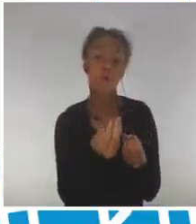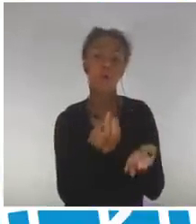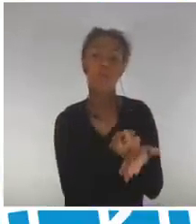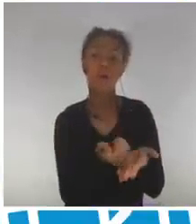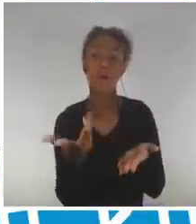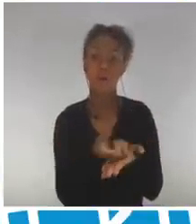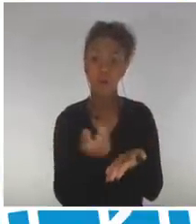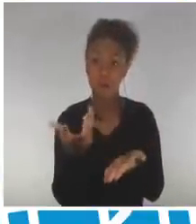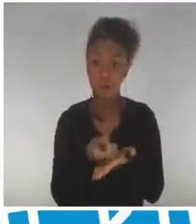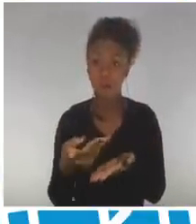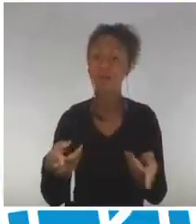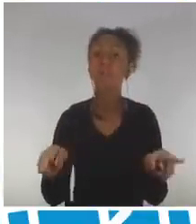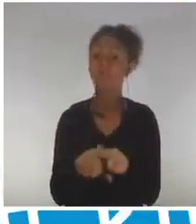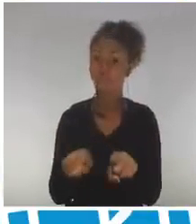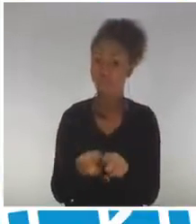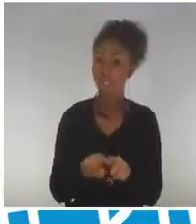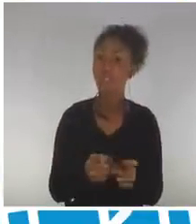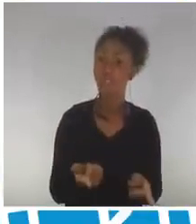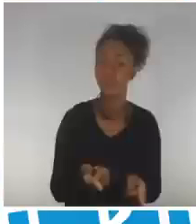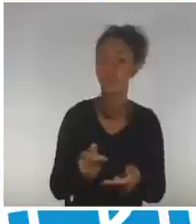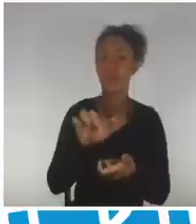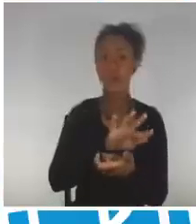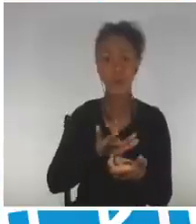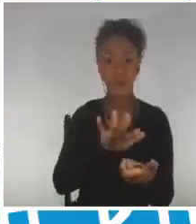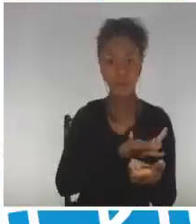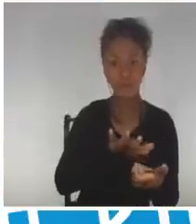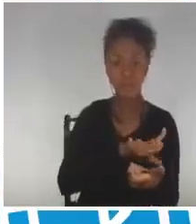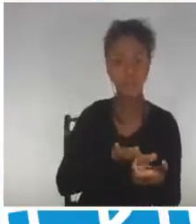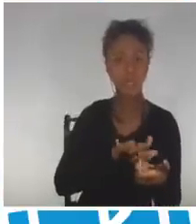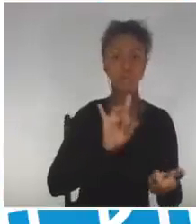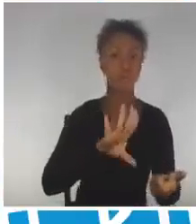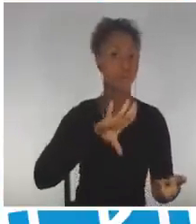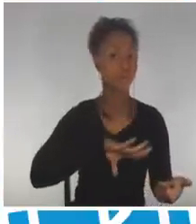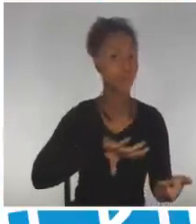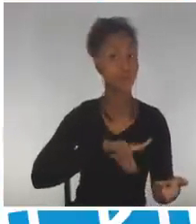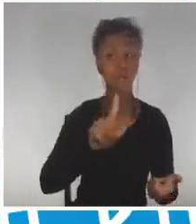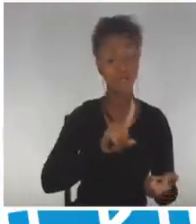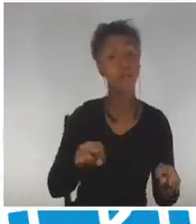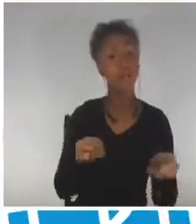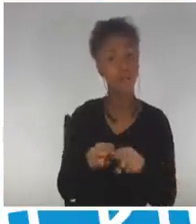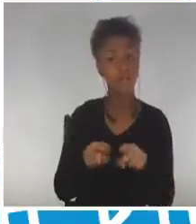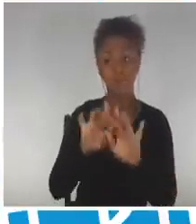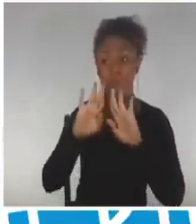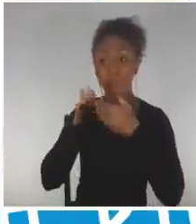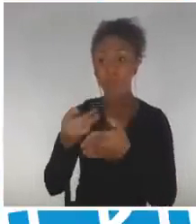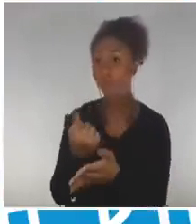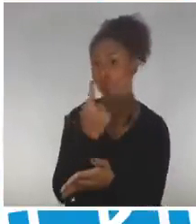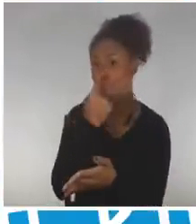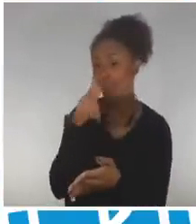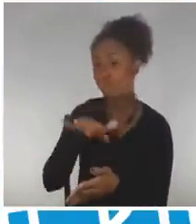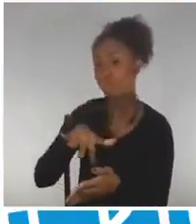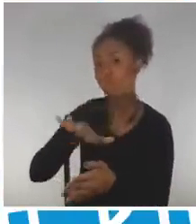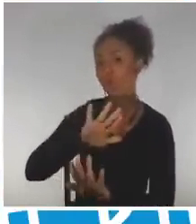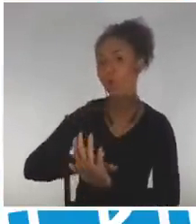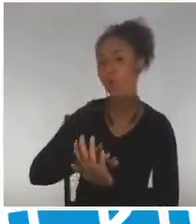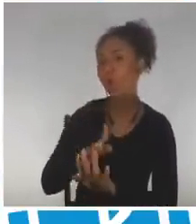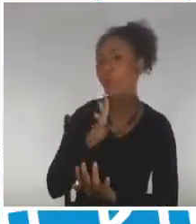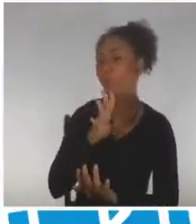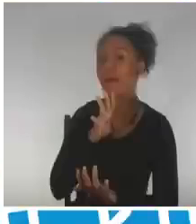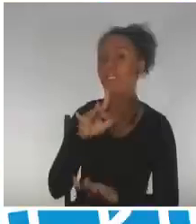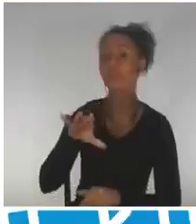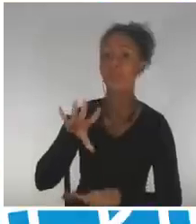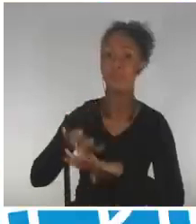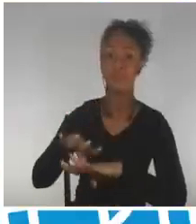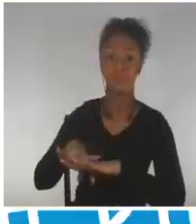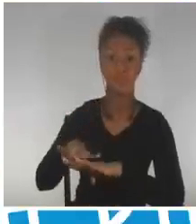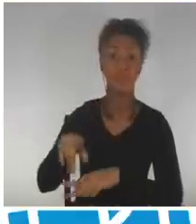da alfabetização, letramento em língua portuguesa, letramento em matemática, sou absolutamente a favor. Eu acho que você trouxe